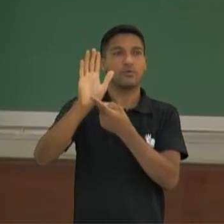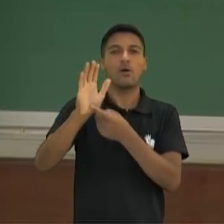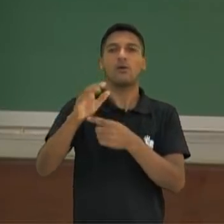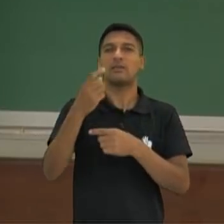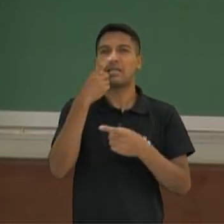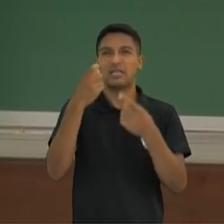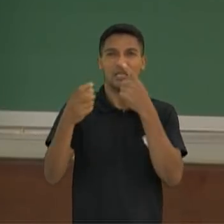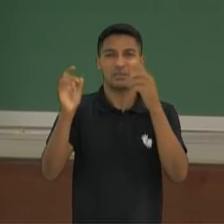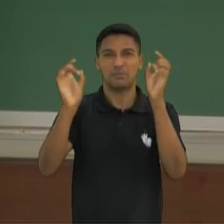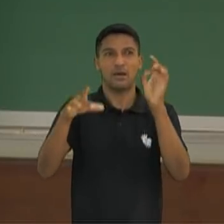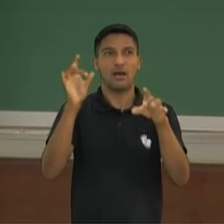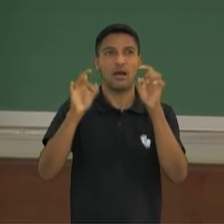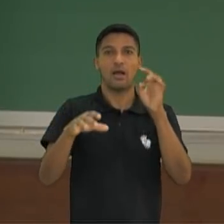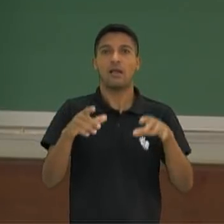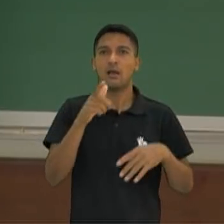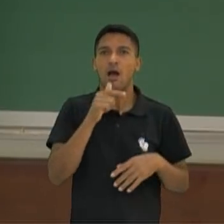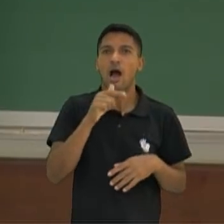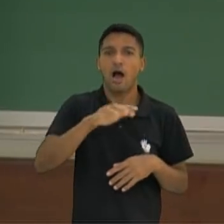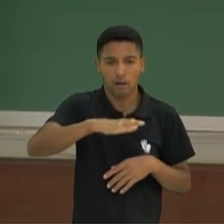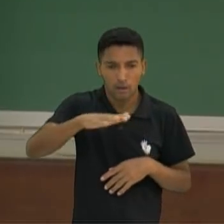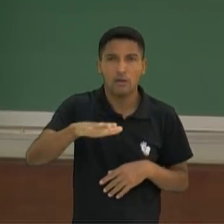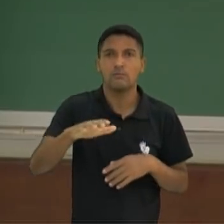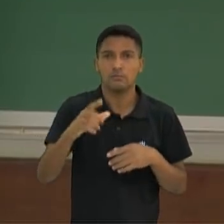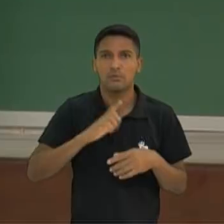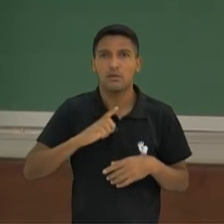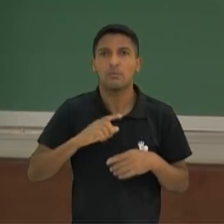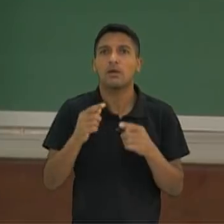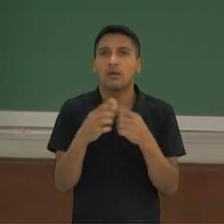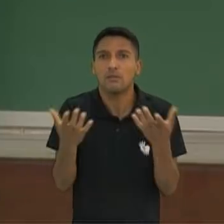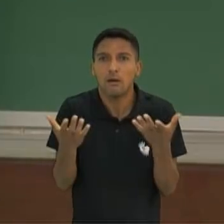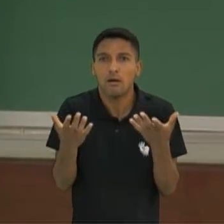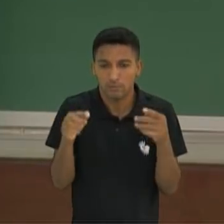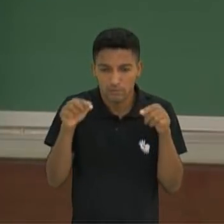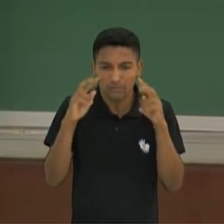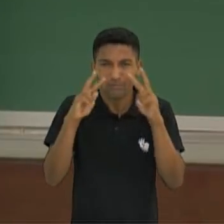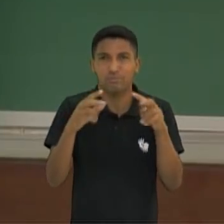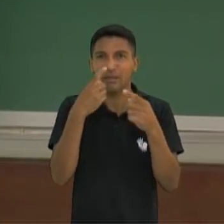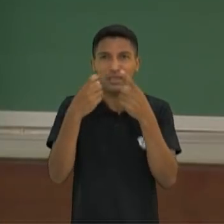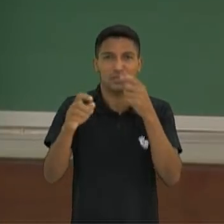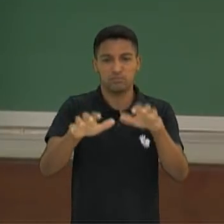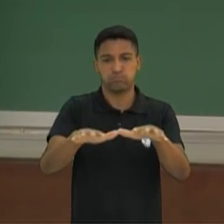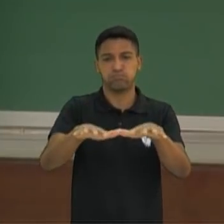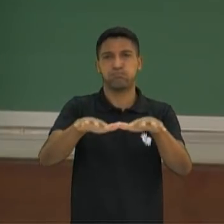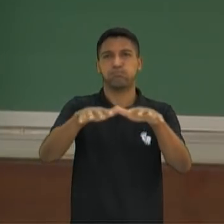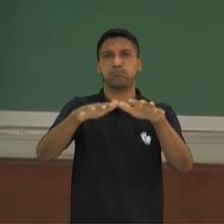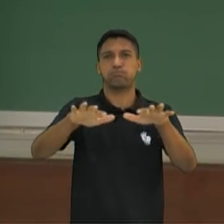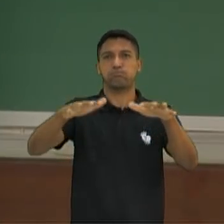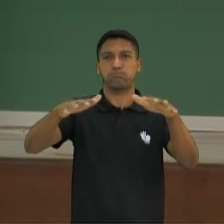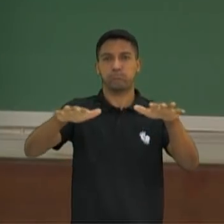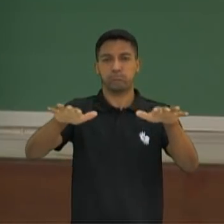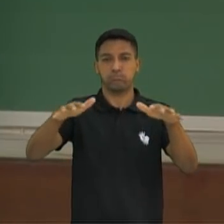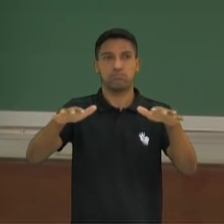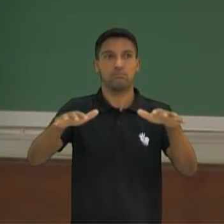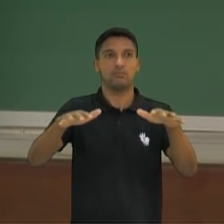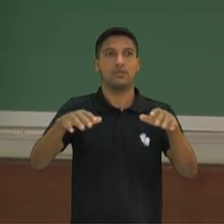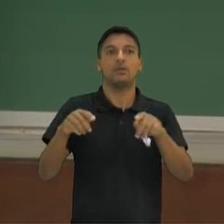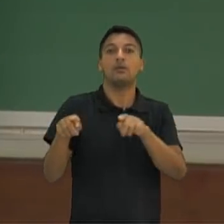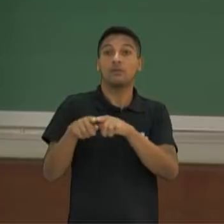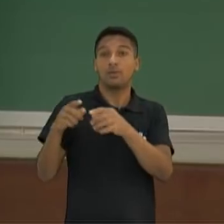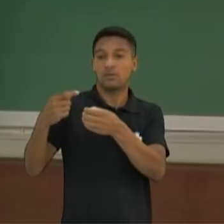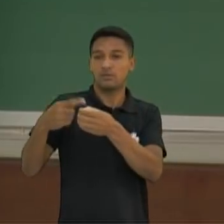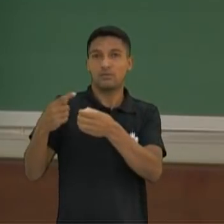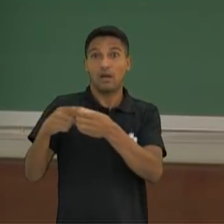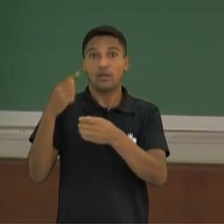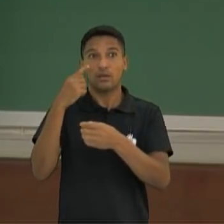de lixo, você nem enxerga mais a água aqui, e outra, infelizmente, muito comuns nos nossos centros urbanos,